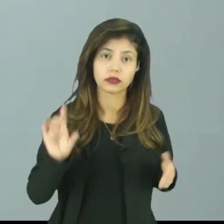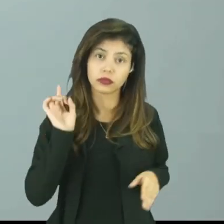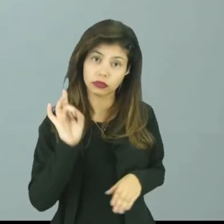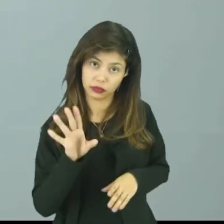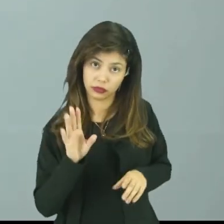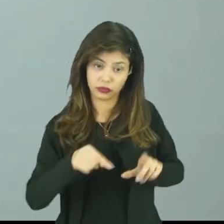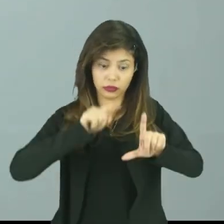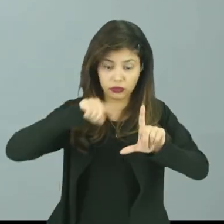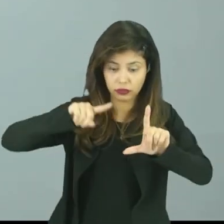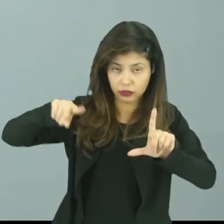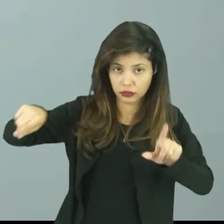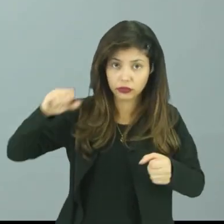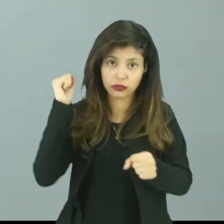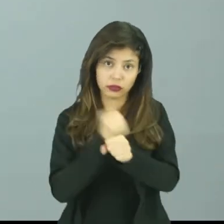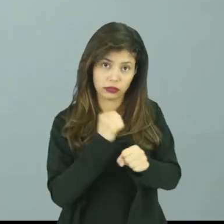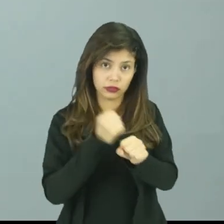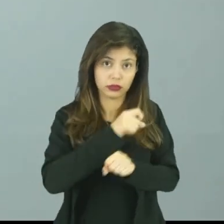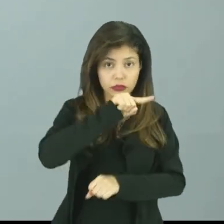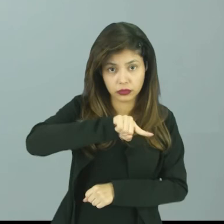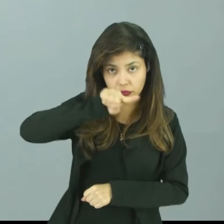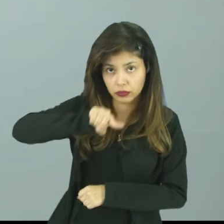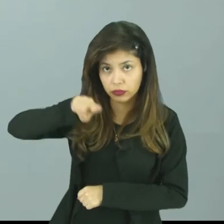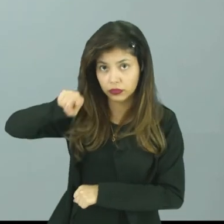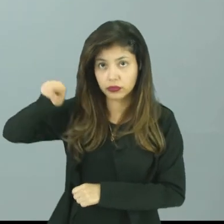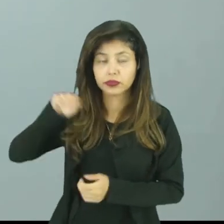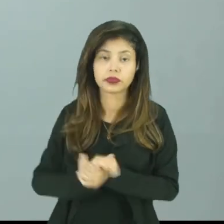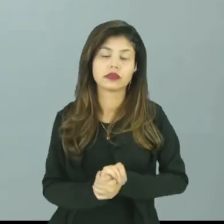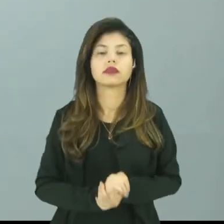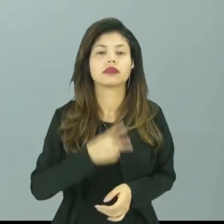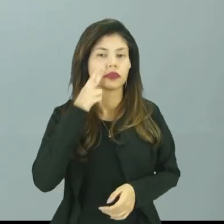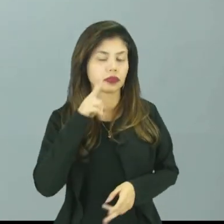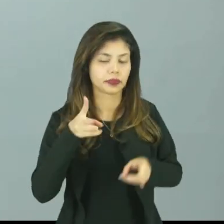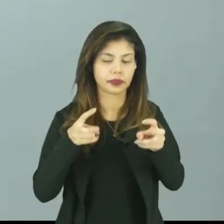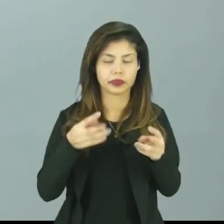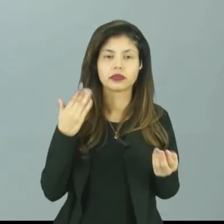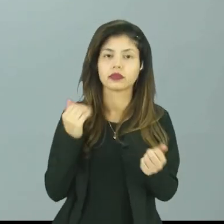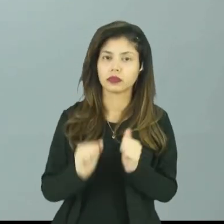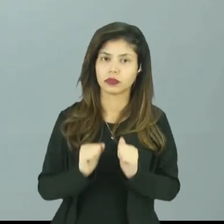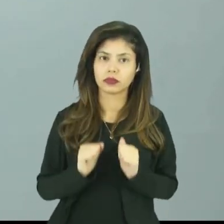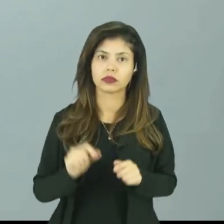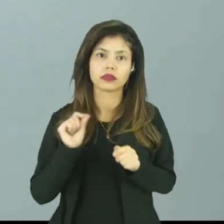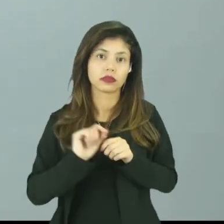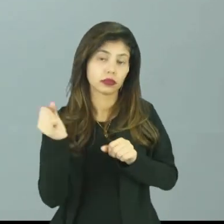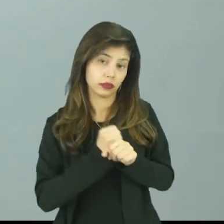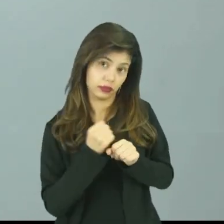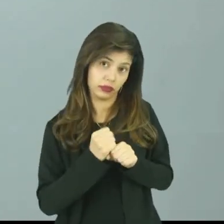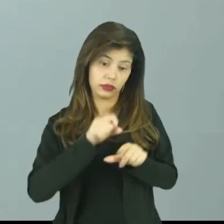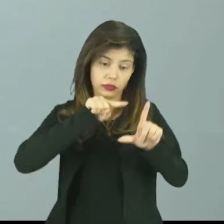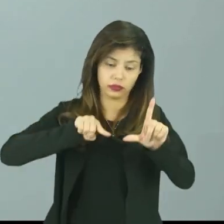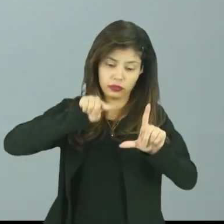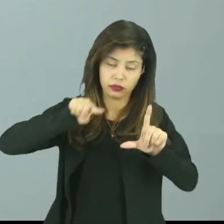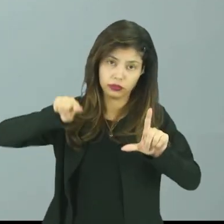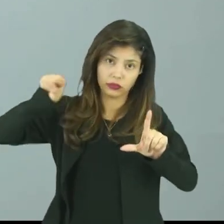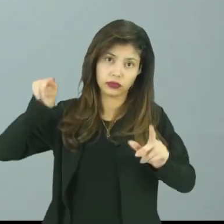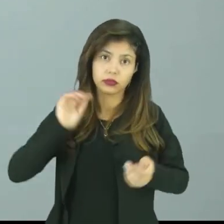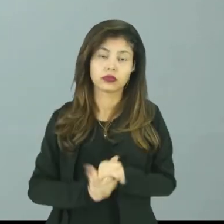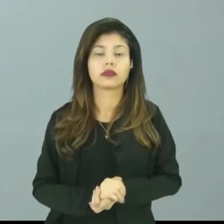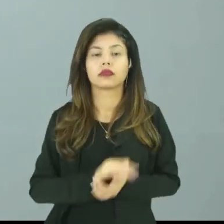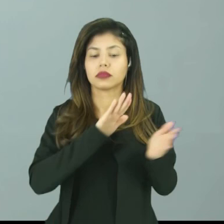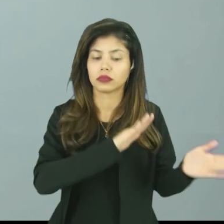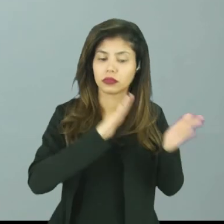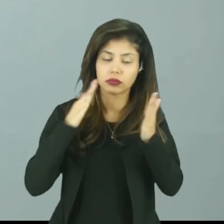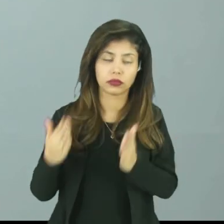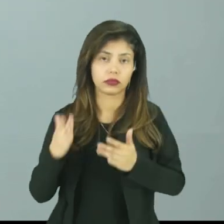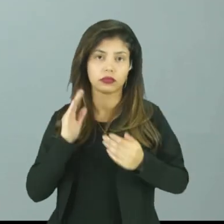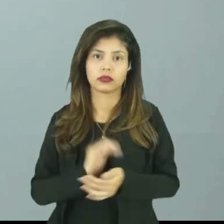sobre construção de gráfico de linha. Então, vocês percebem que a gente pode construir o gráfico de linha a